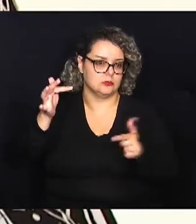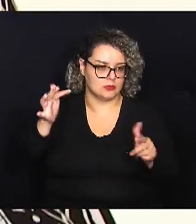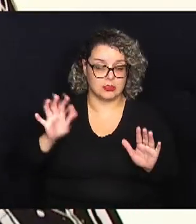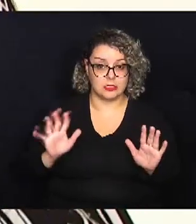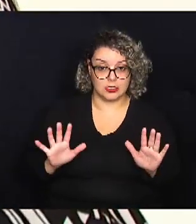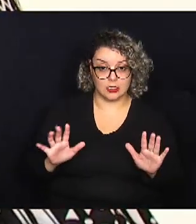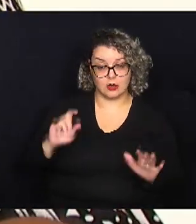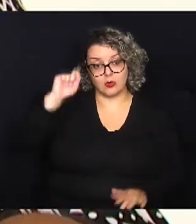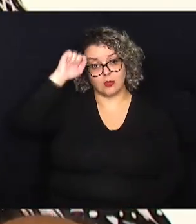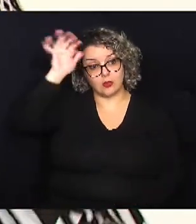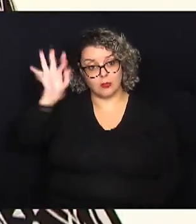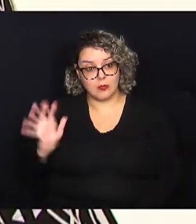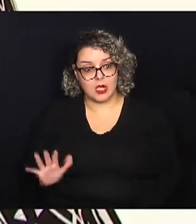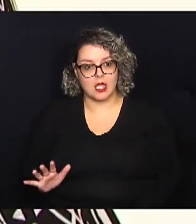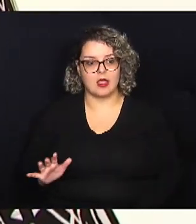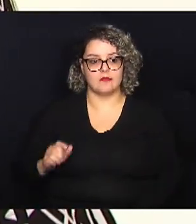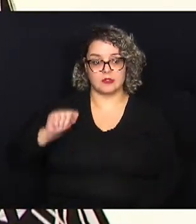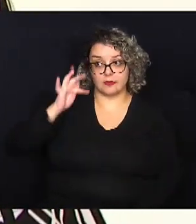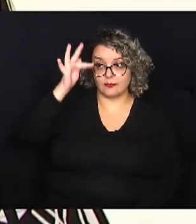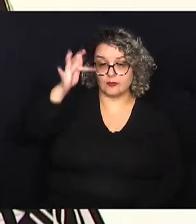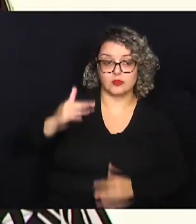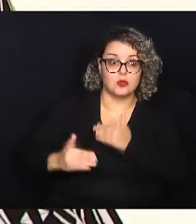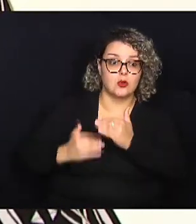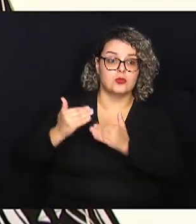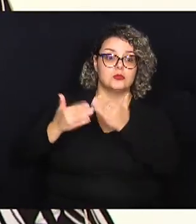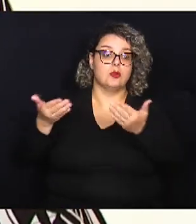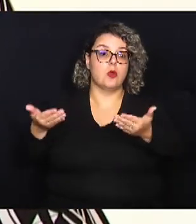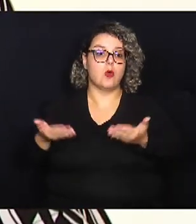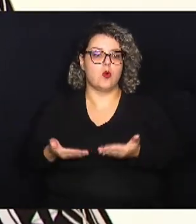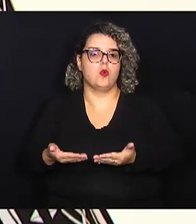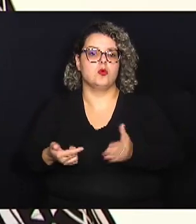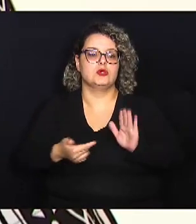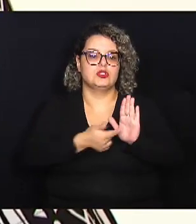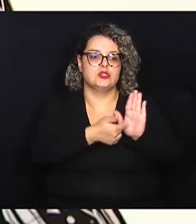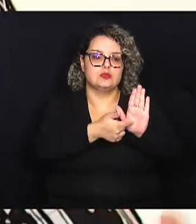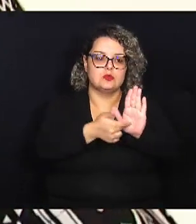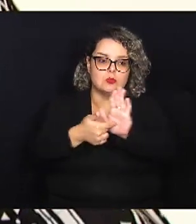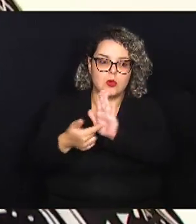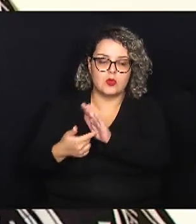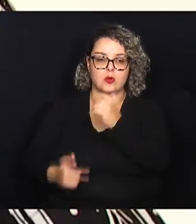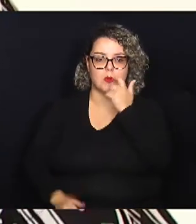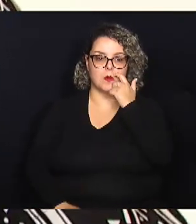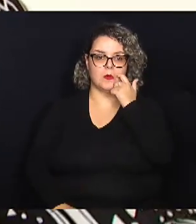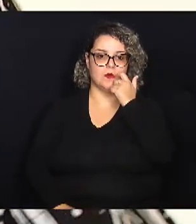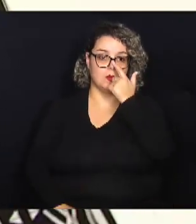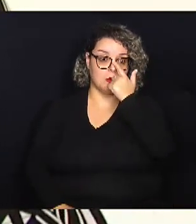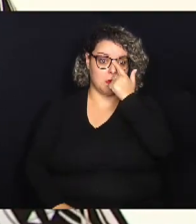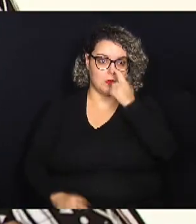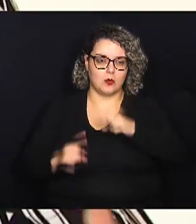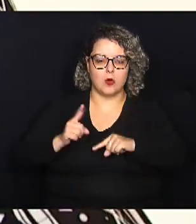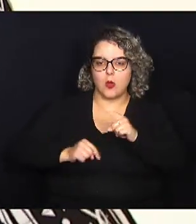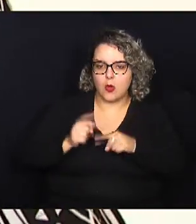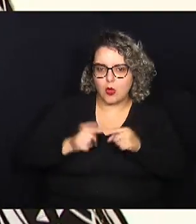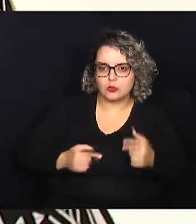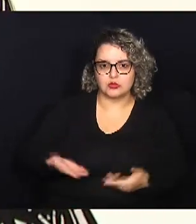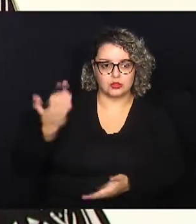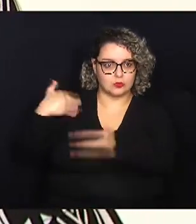um futuro que está construindo hoje. Então, mesmo mostrando objetos do passado,